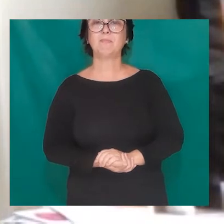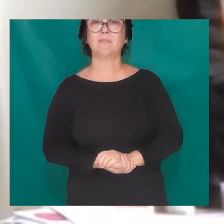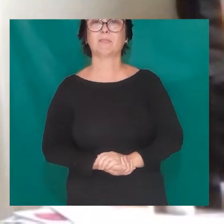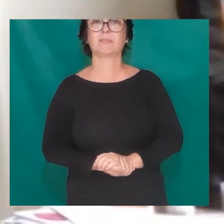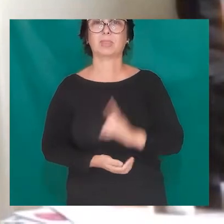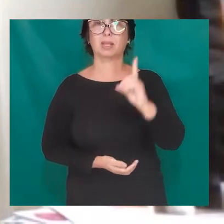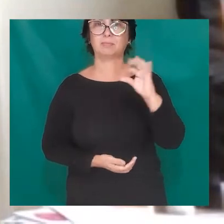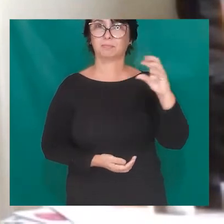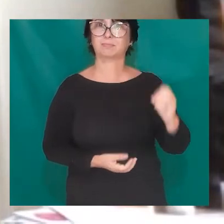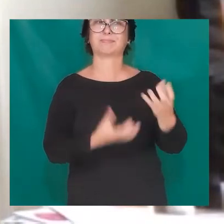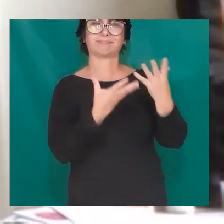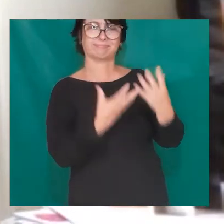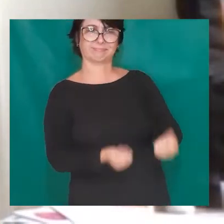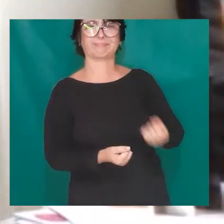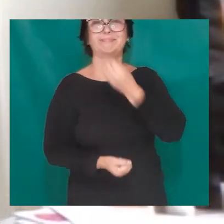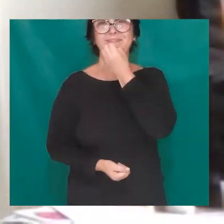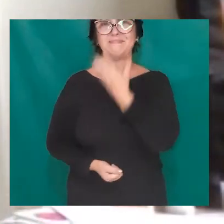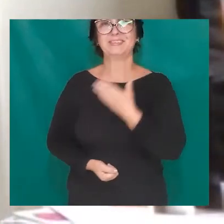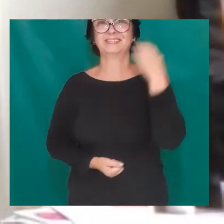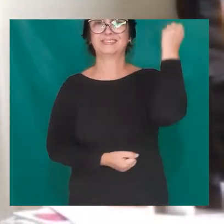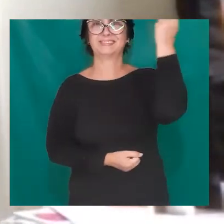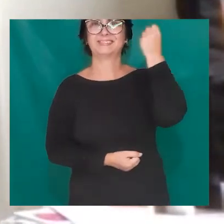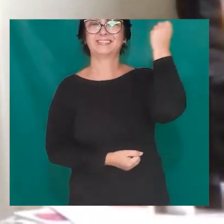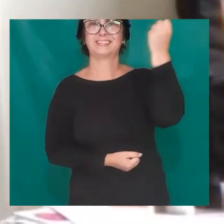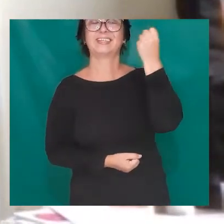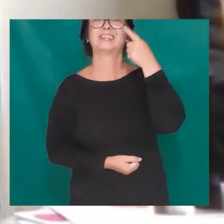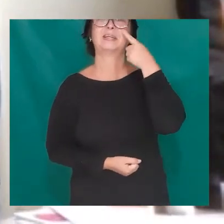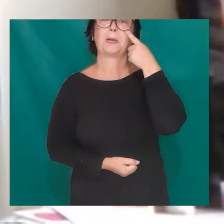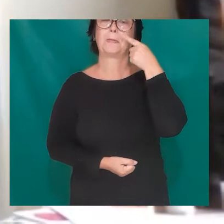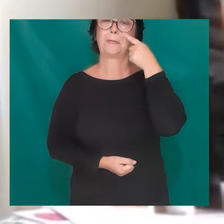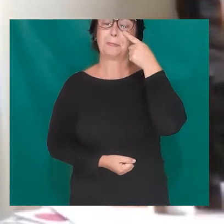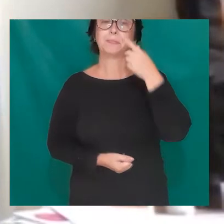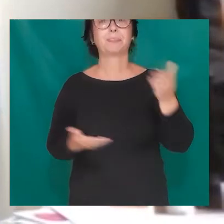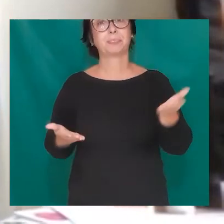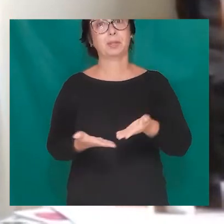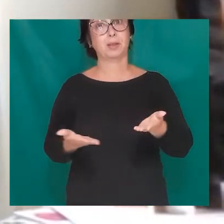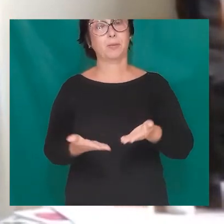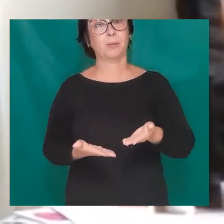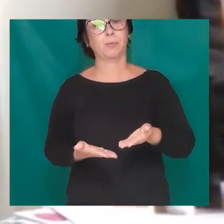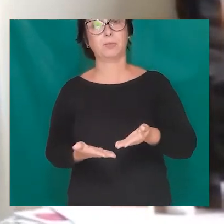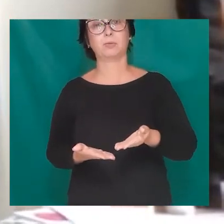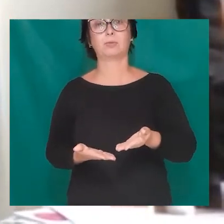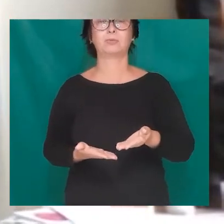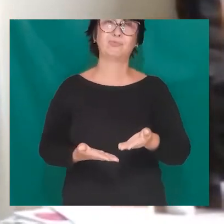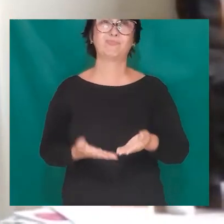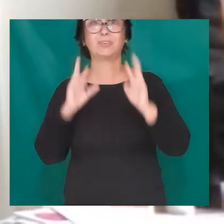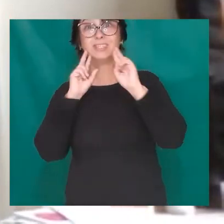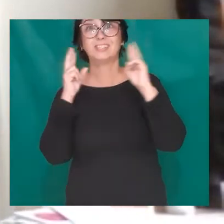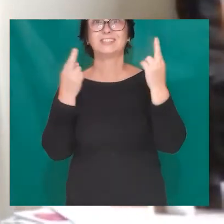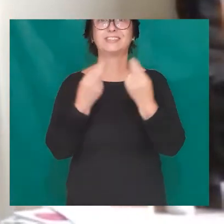discos estão sendo bem recebidos. Então eu fico lá e cá, mas por exemplo, hoje em dia. dia a gente, com essas